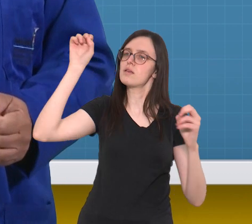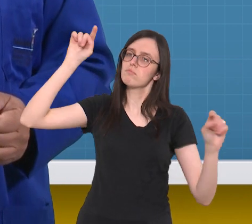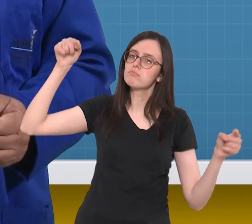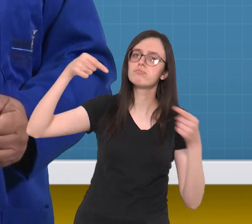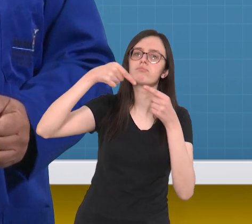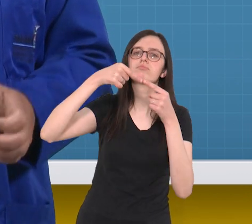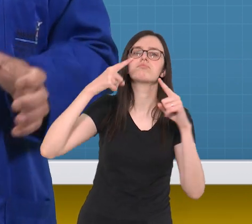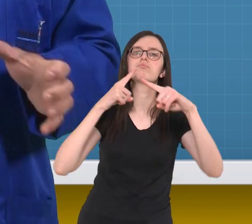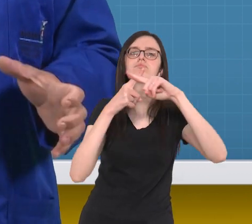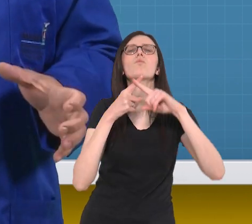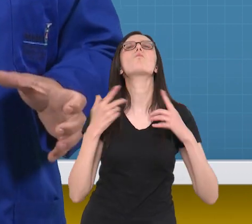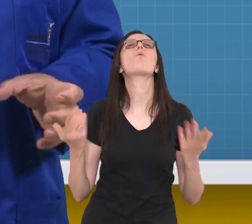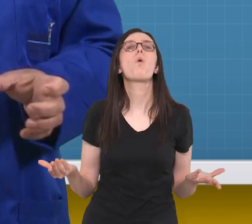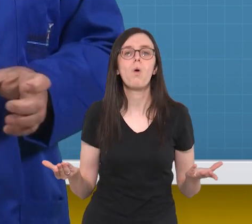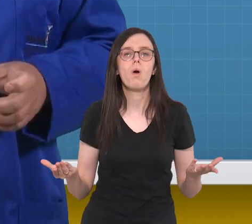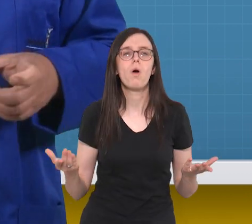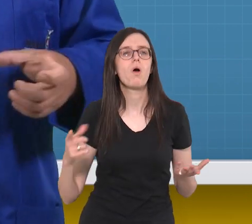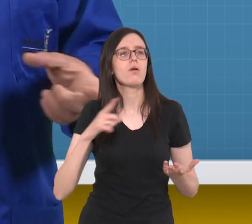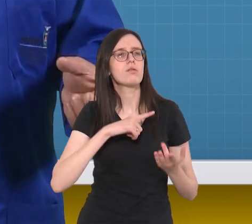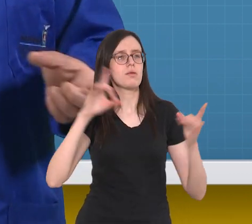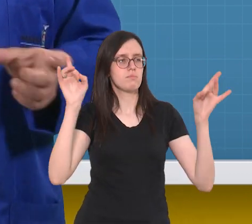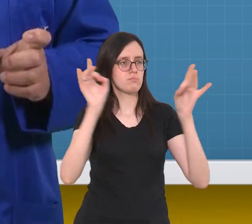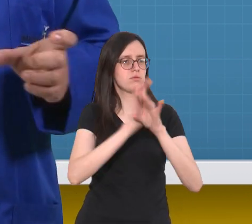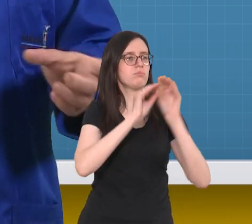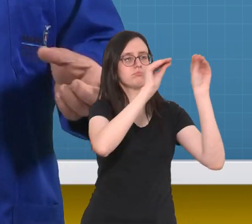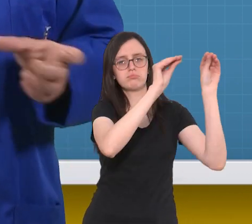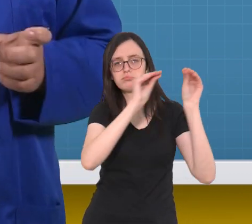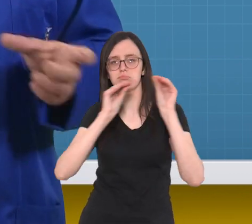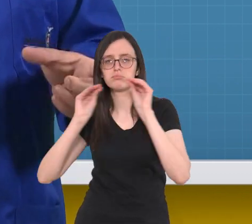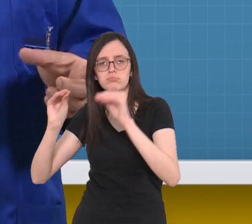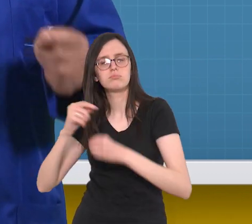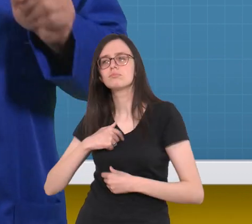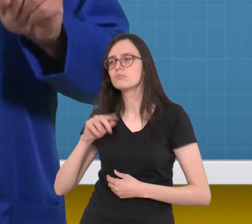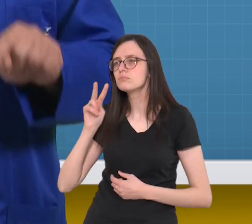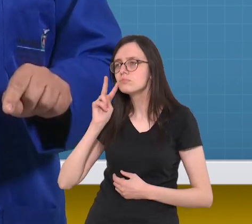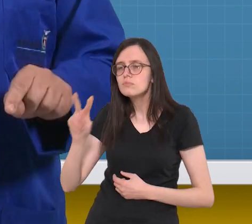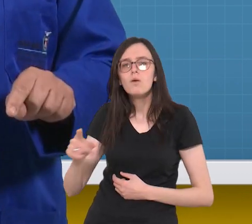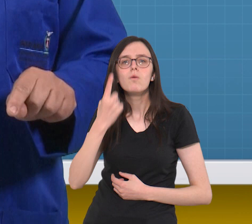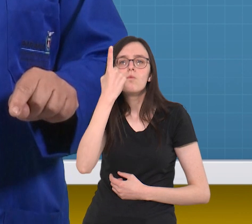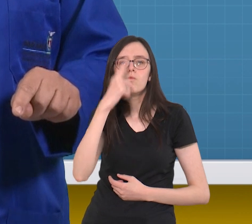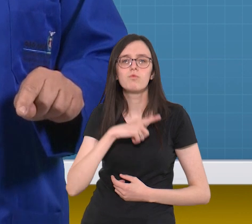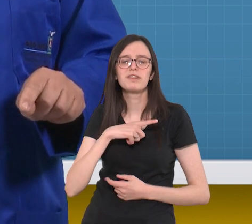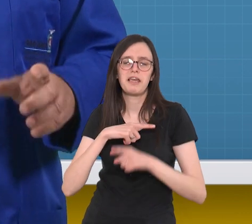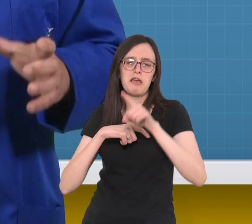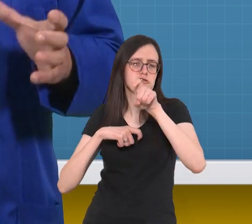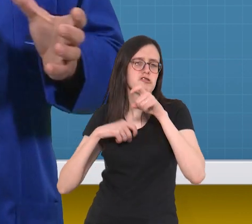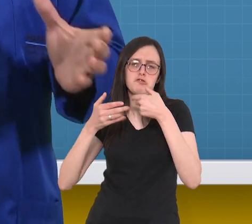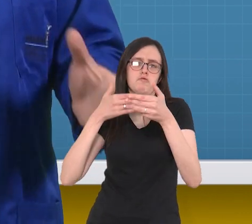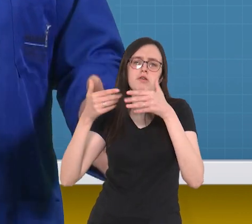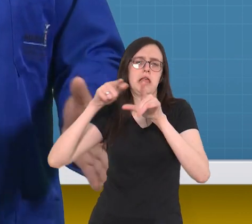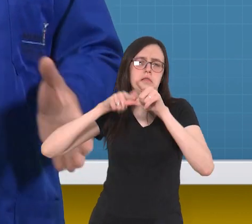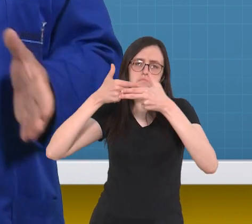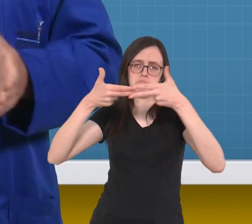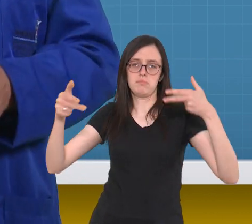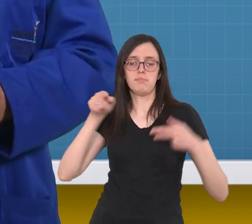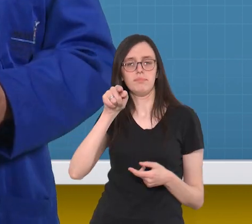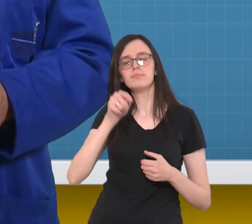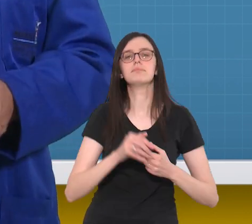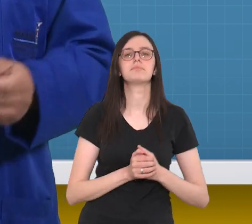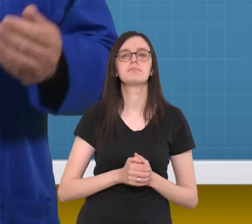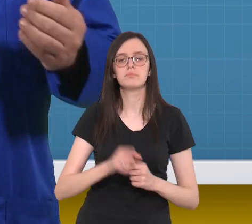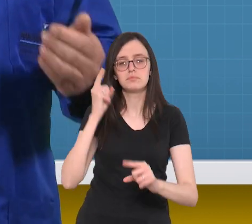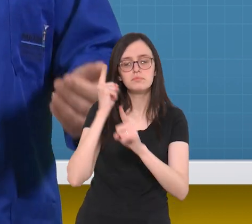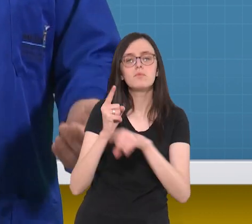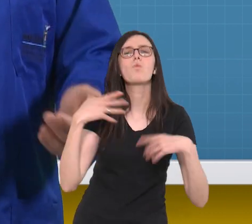pelo 100. Logo, eu tive a estrutura de uma equação com uma variável. Passo à